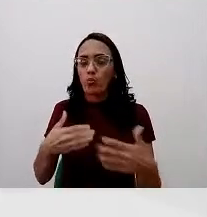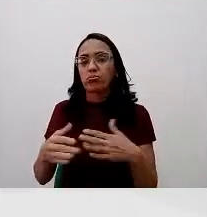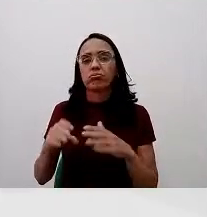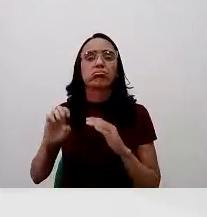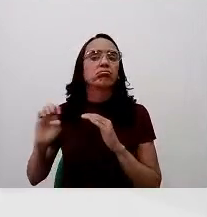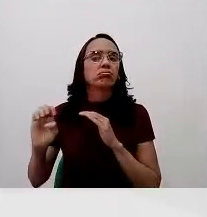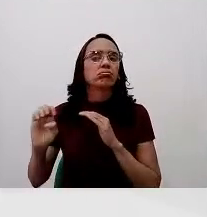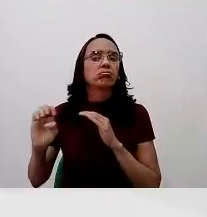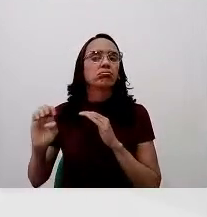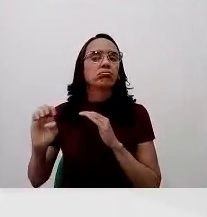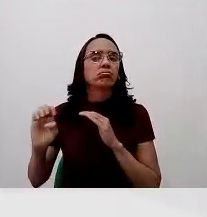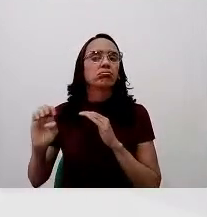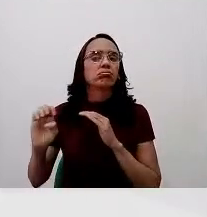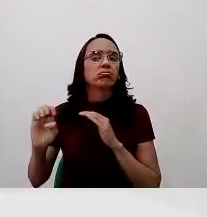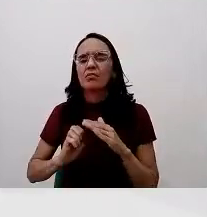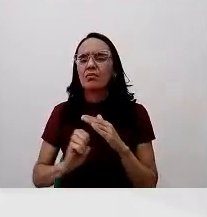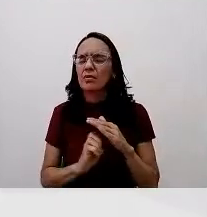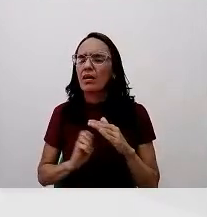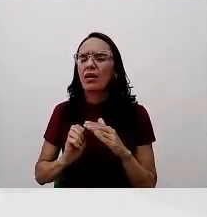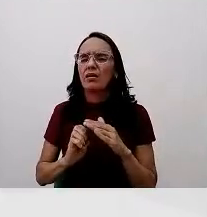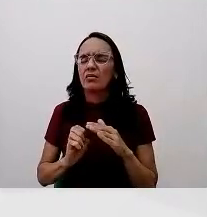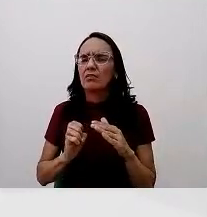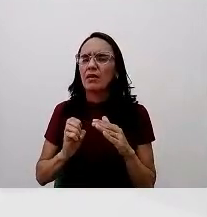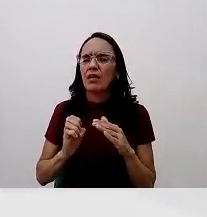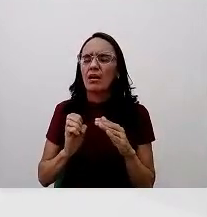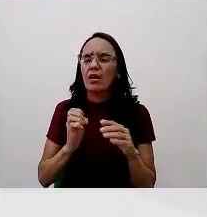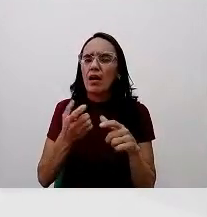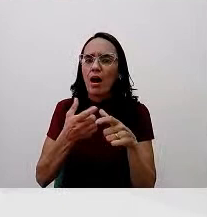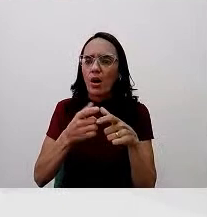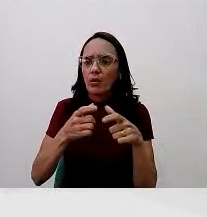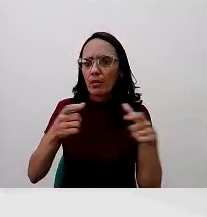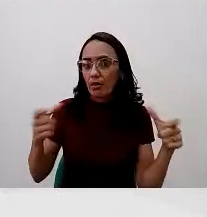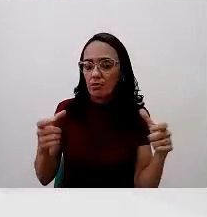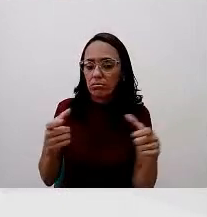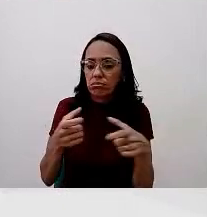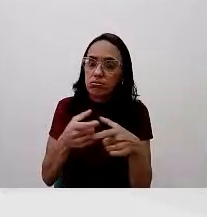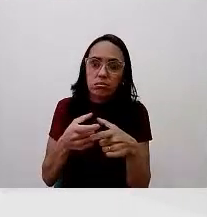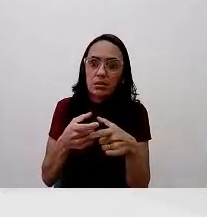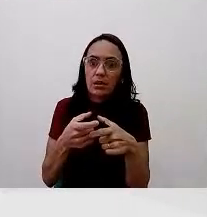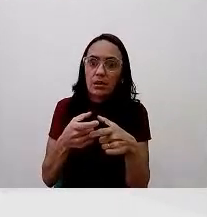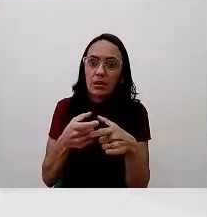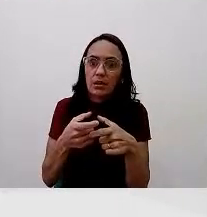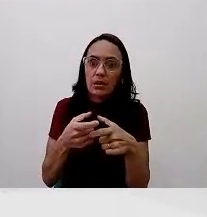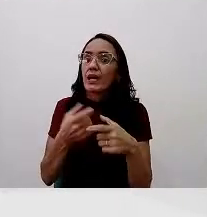grande ou pequena ou média nos Estados Unidos, está interessado em ter